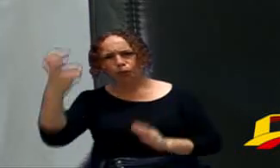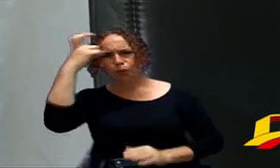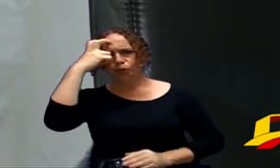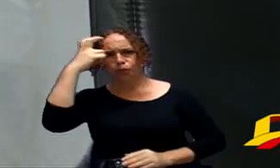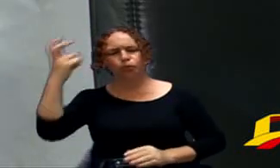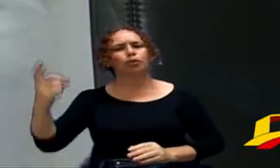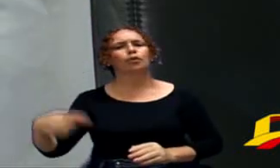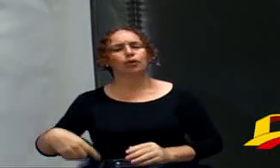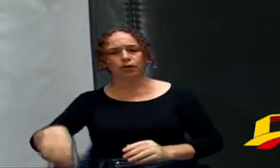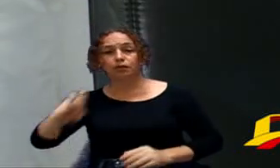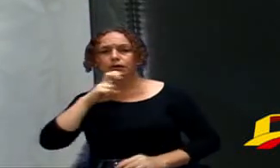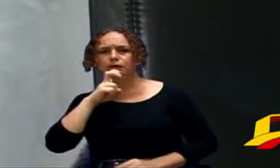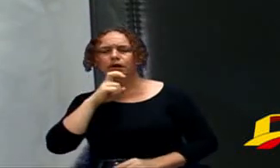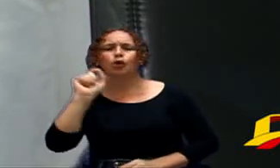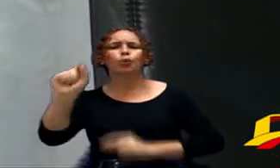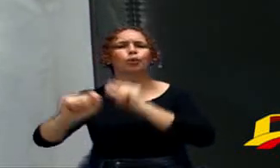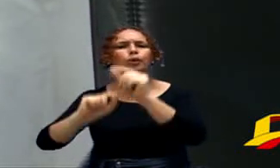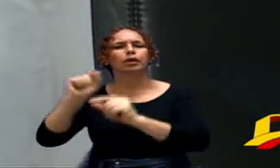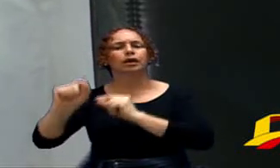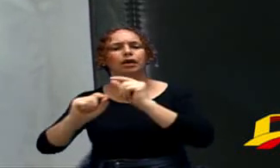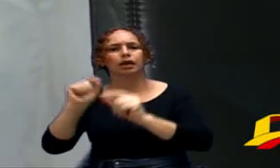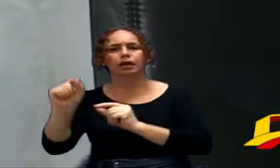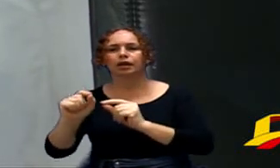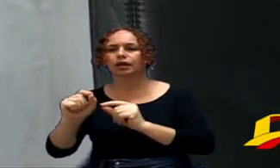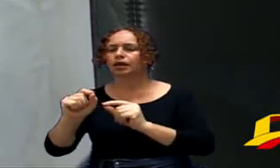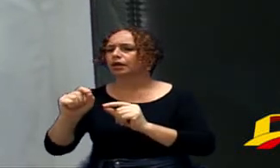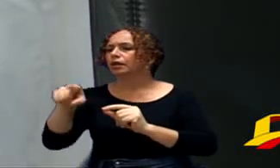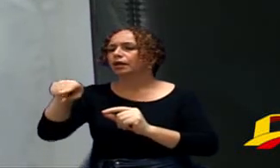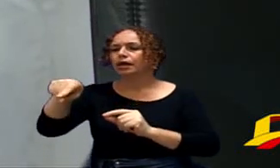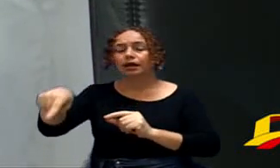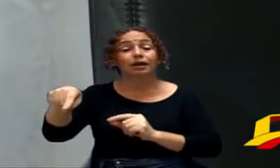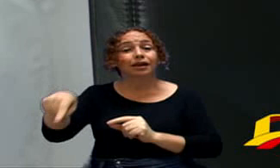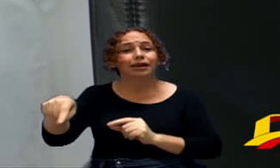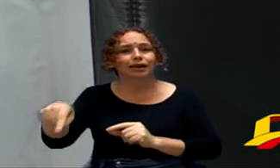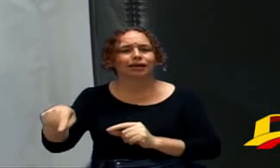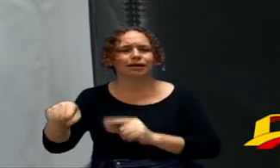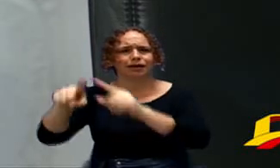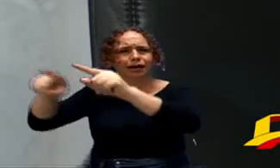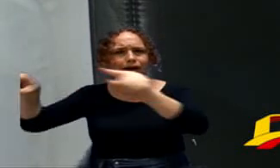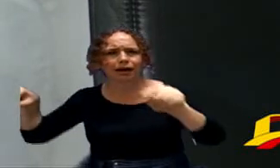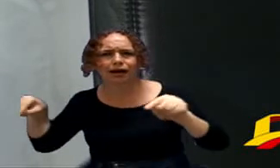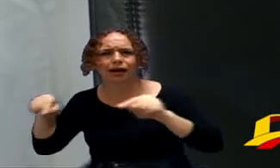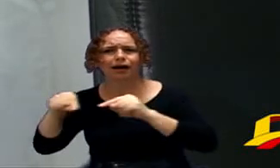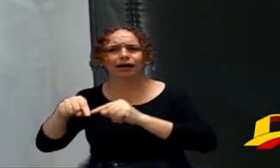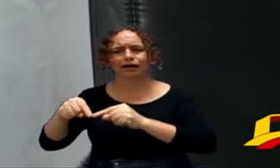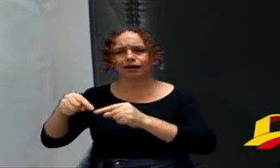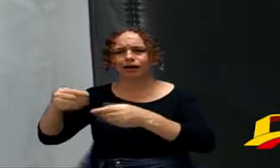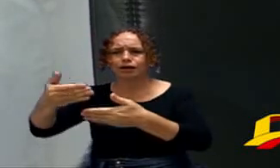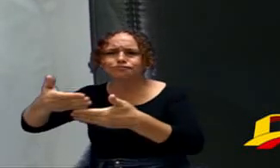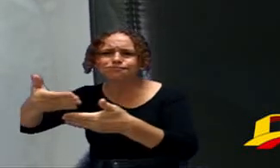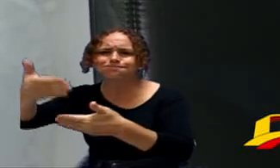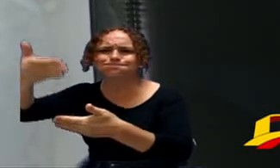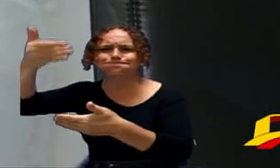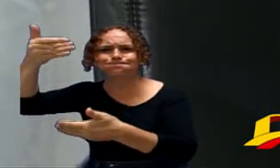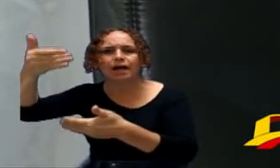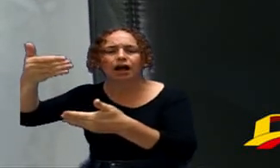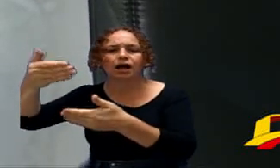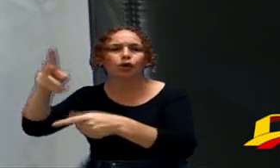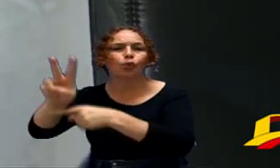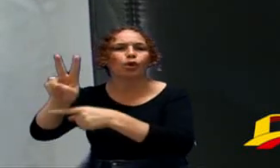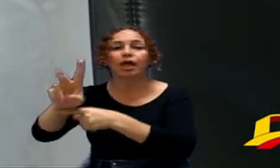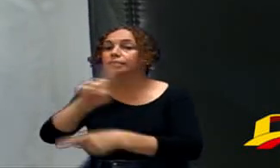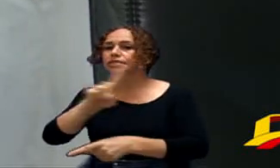imaterial, o que, que é? Não foi preservada as edificações. O que foi preservado são